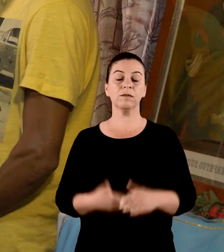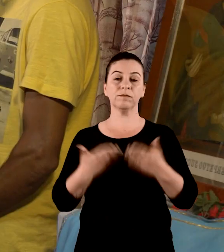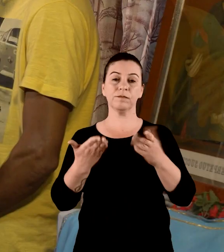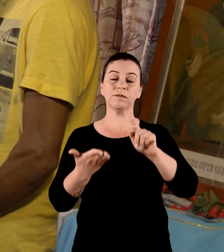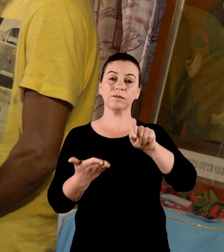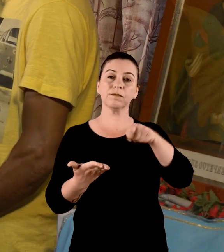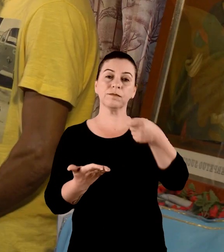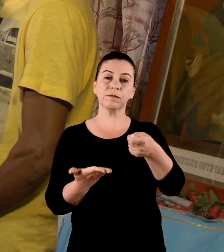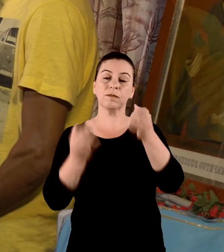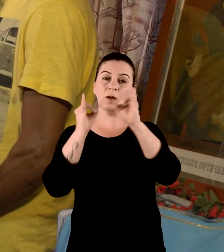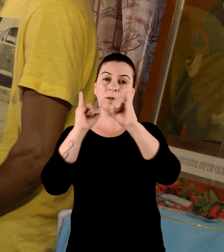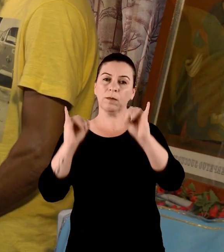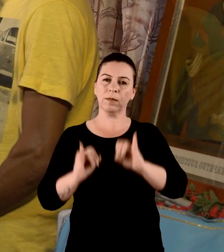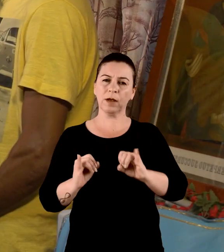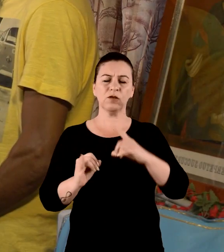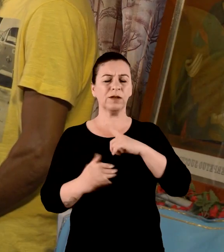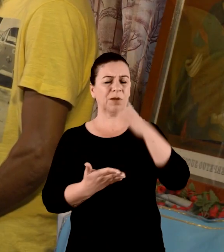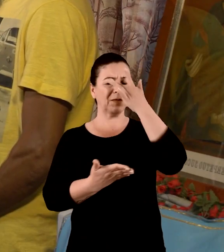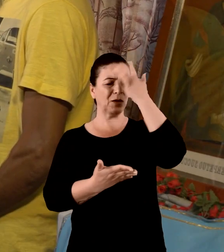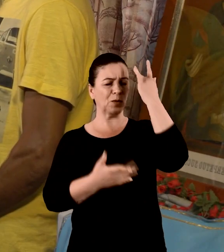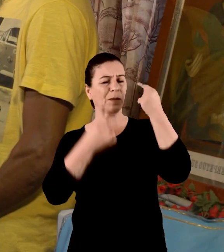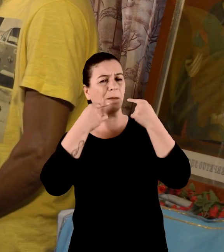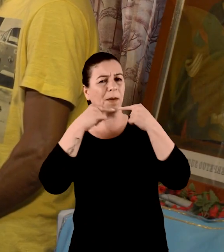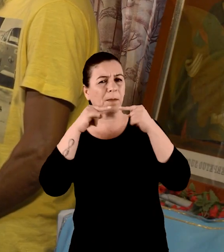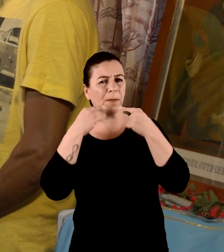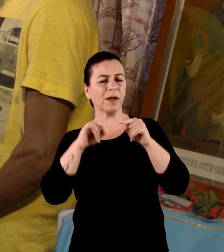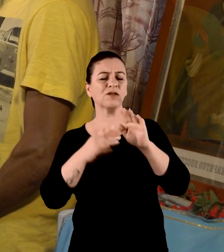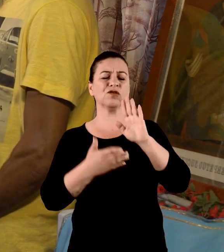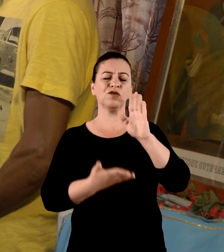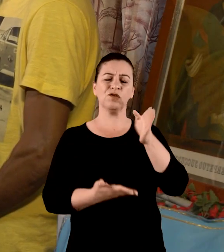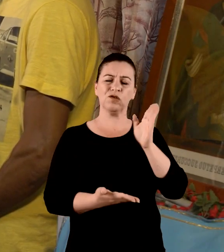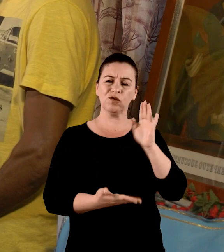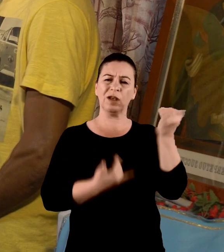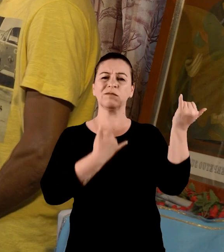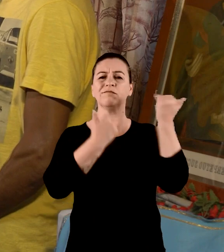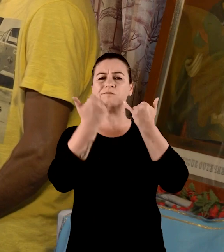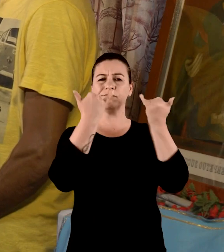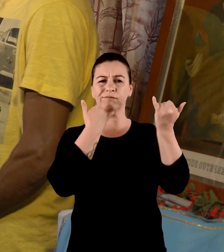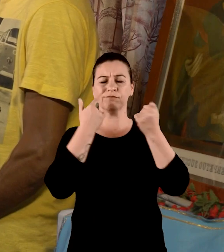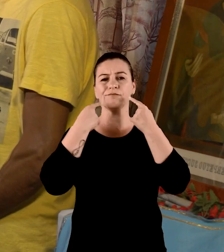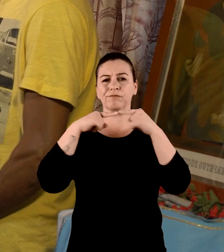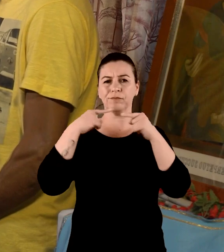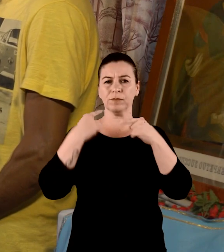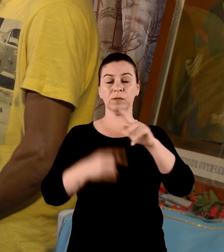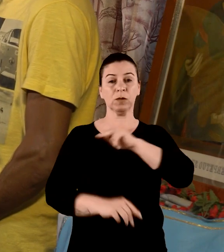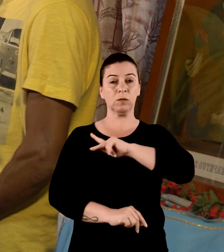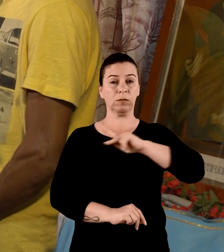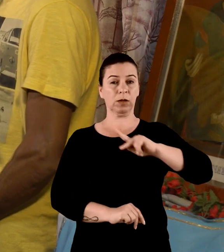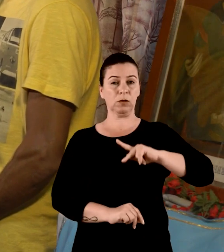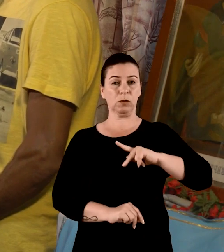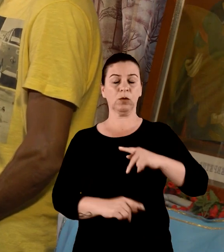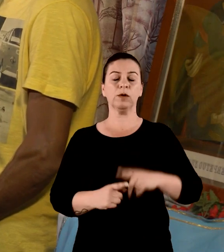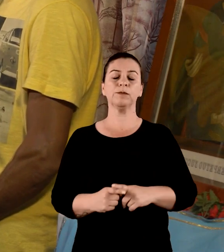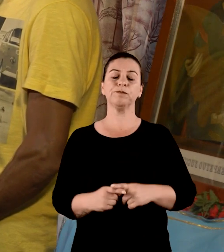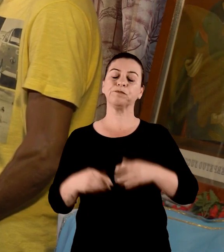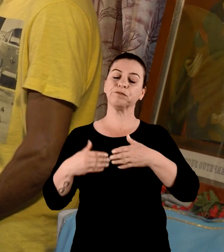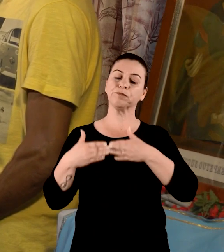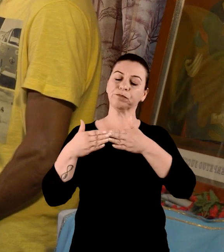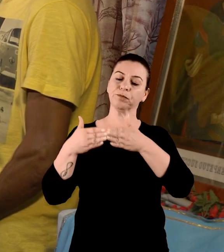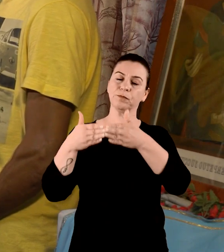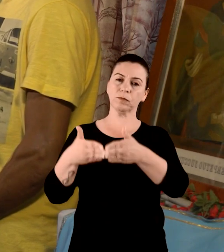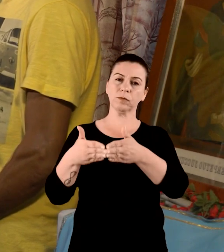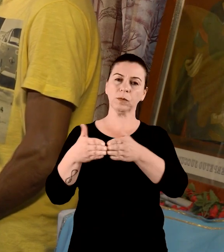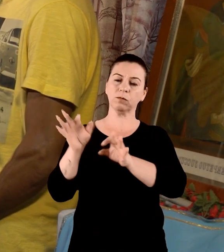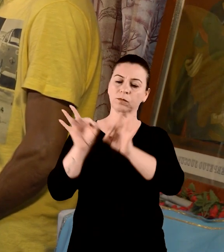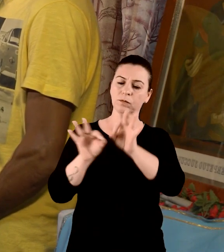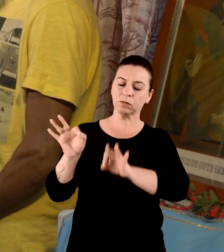Isso aqui é um símbolo, é uma imagem, tem gente que critica, eu já ouvi uma crítica de um pastor. Eu estava indo para